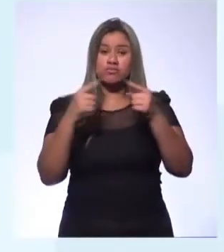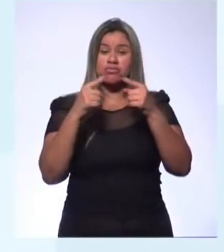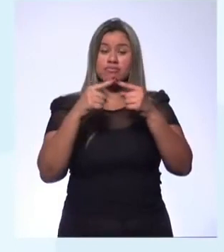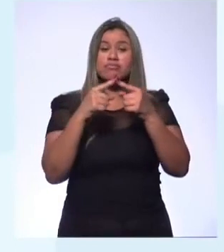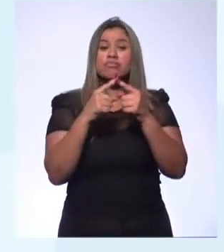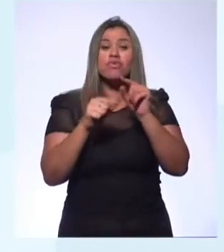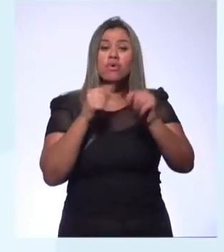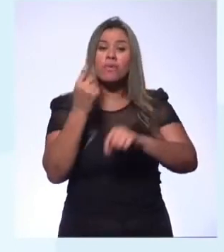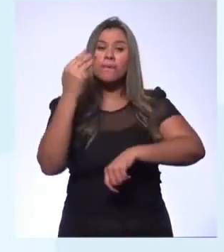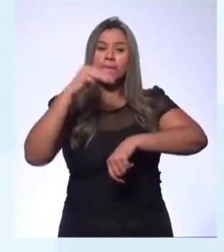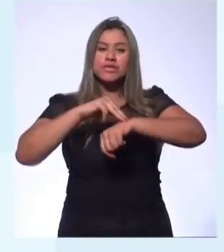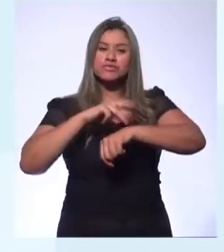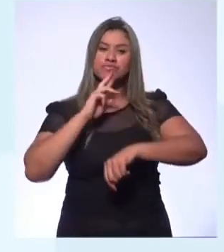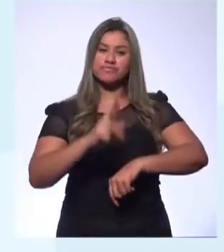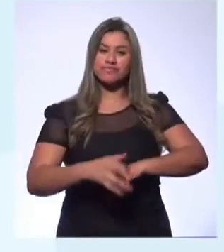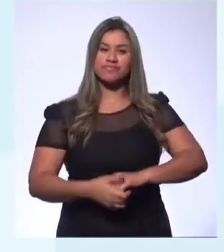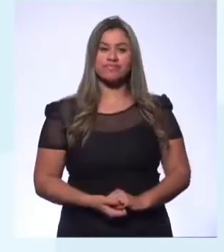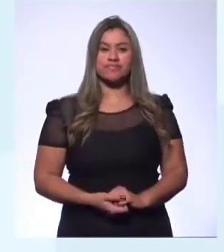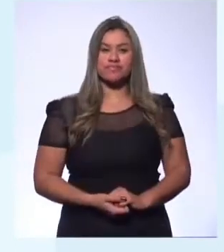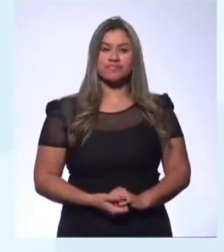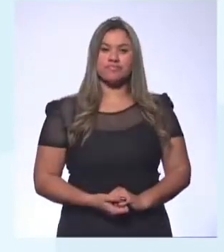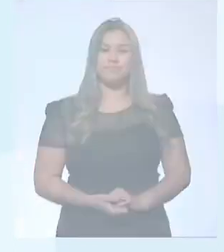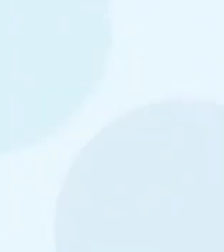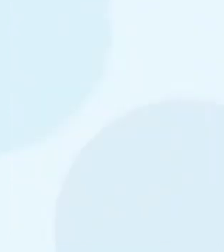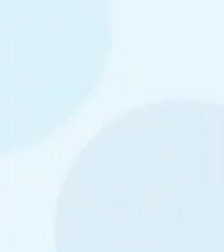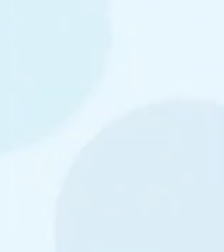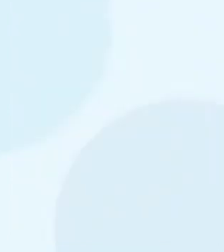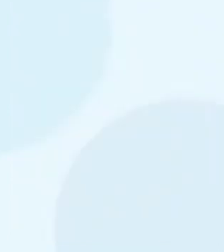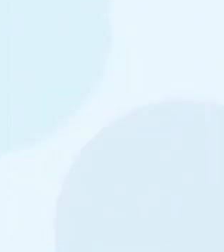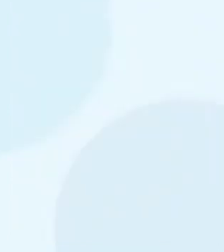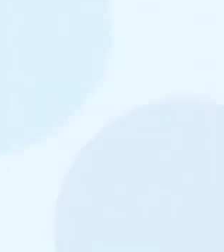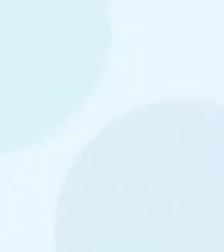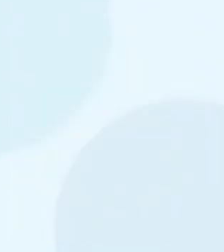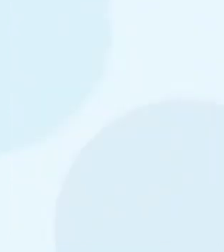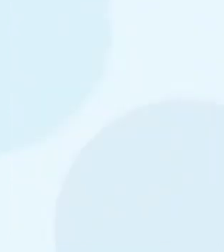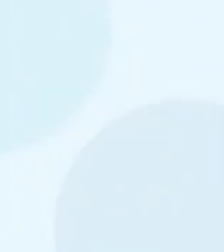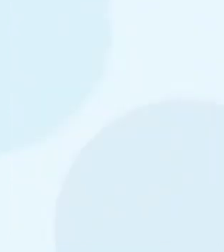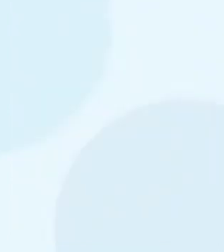de ler? 1 minuto e já voltamos.